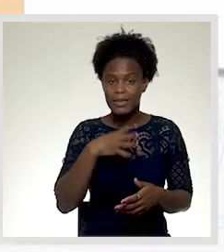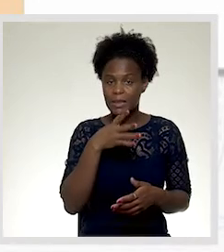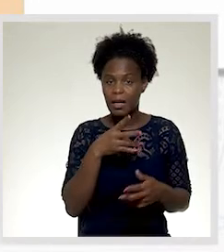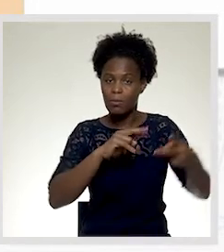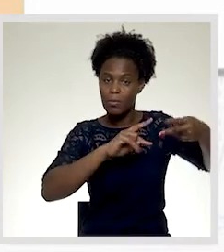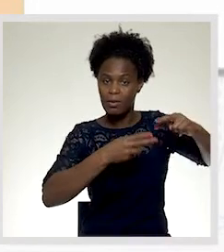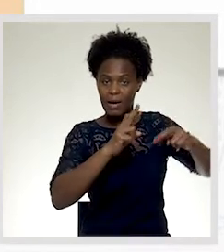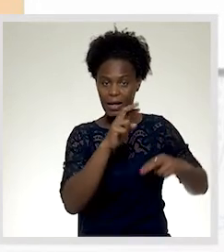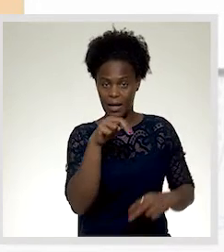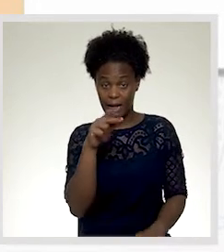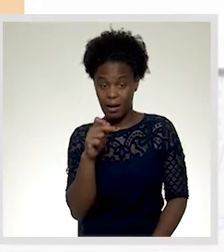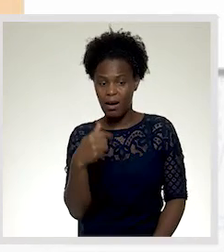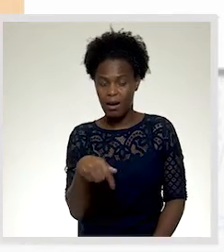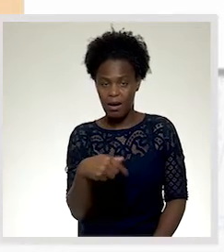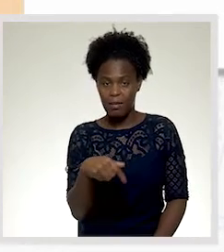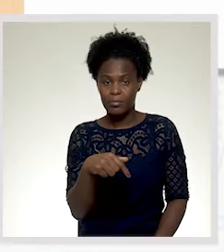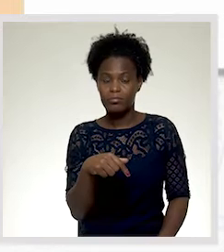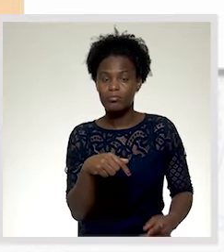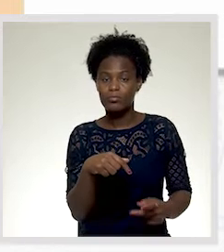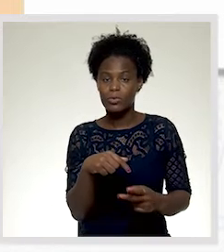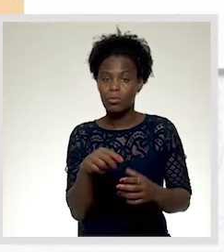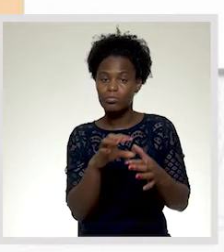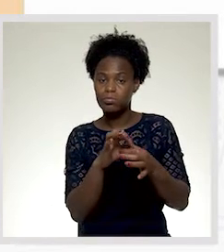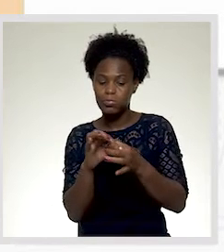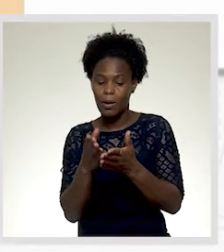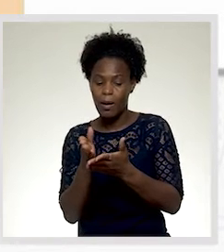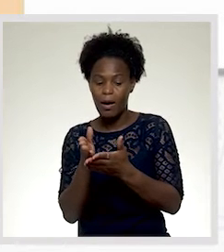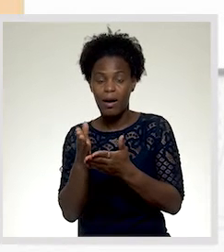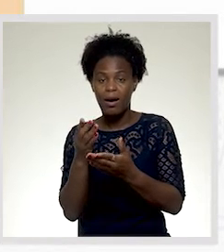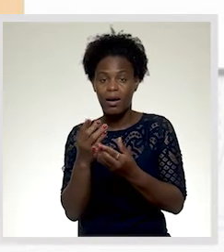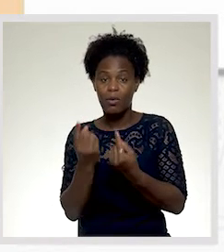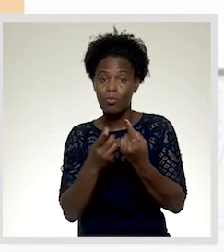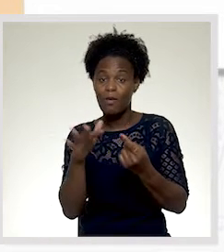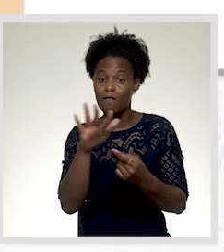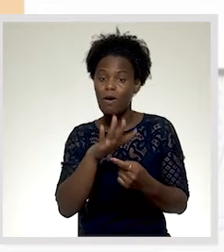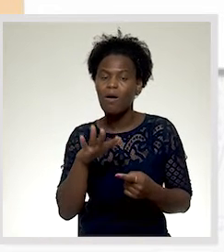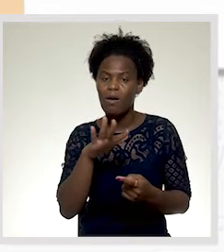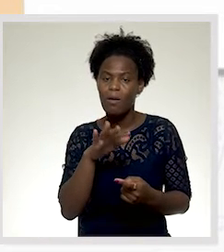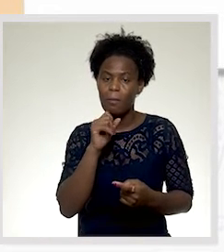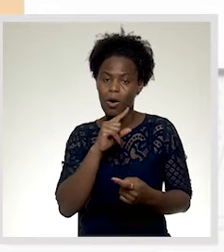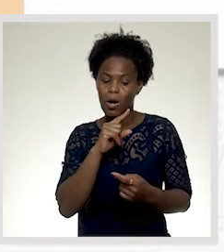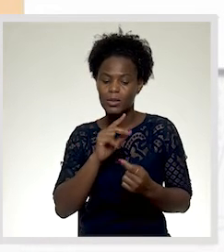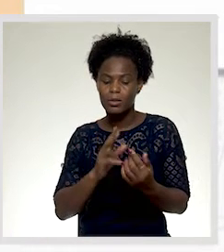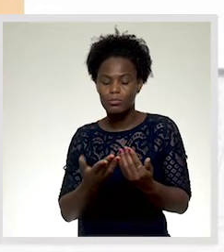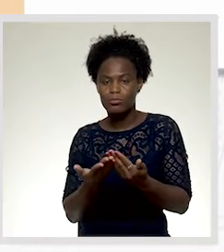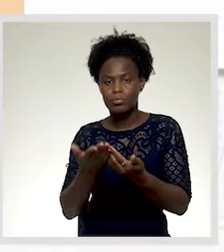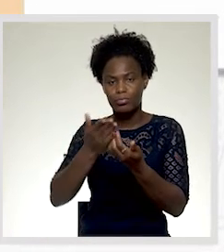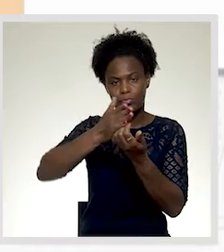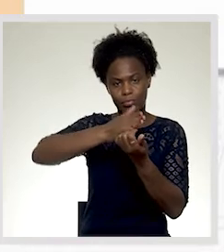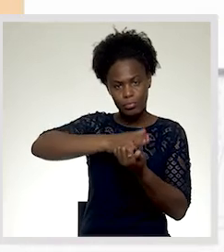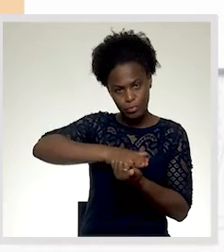imagem. Ou seja, a molécula de RNA é composta por uma cadeia polinucleotídica que, em certas formas e zonas,